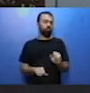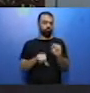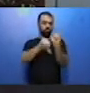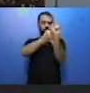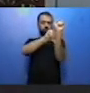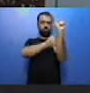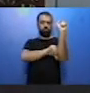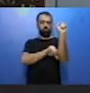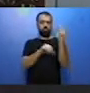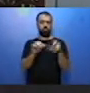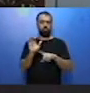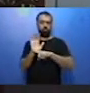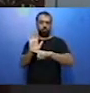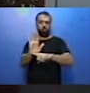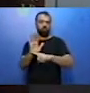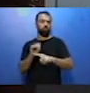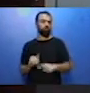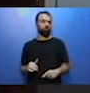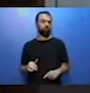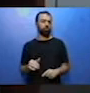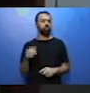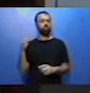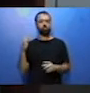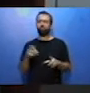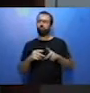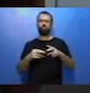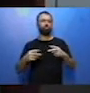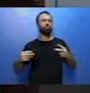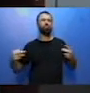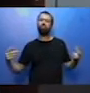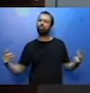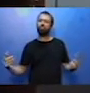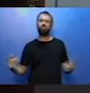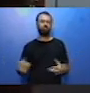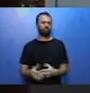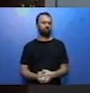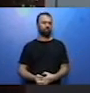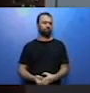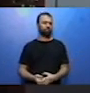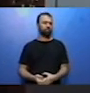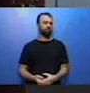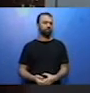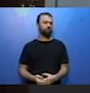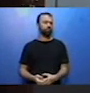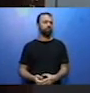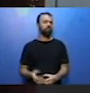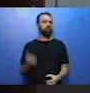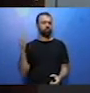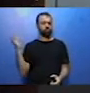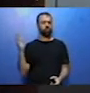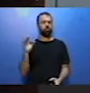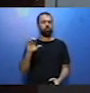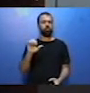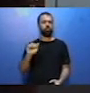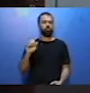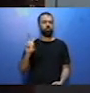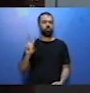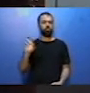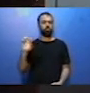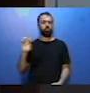lá farelos o milho o trigo nós temos também a